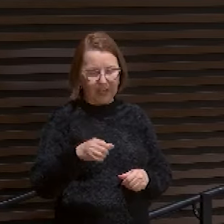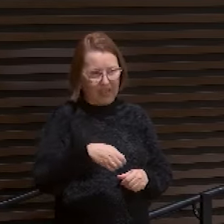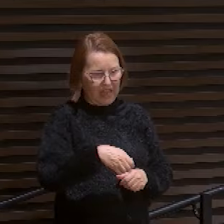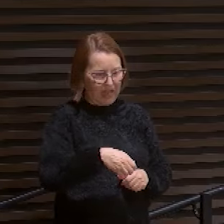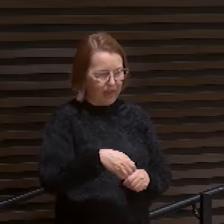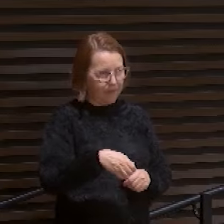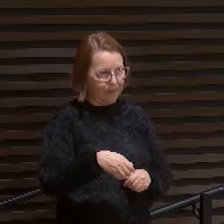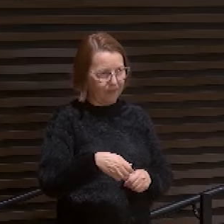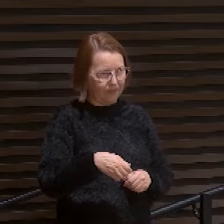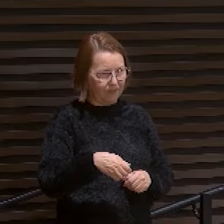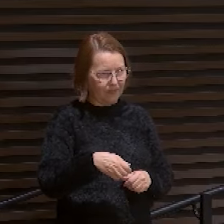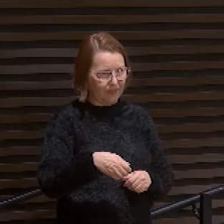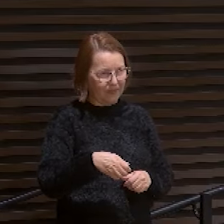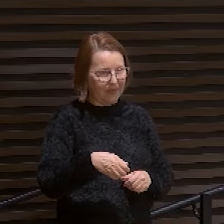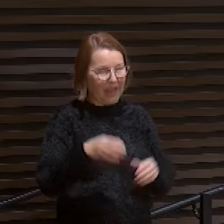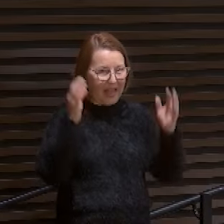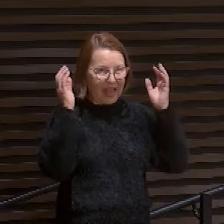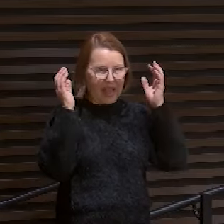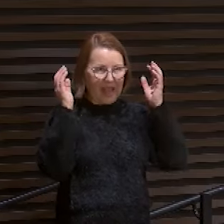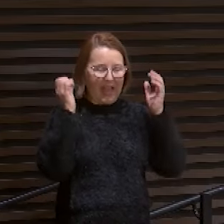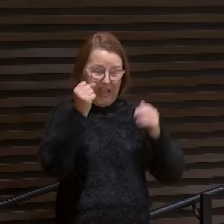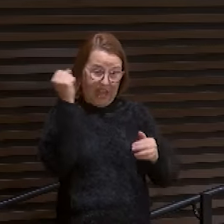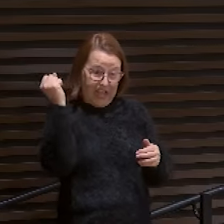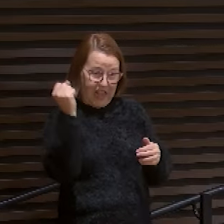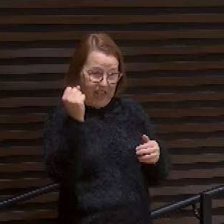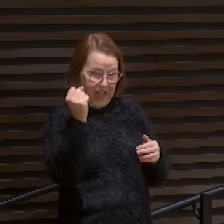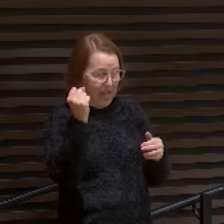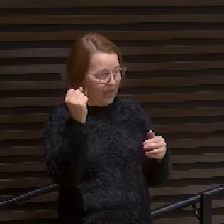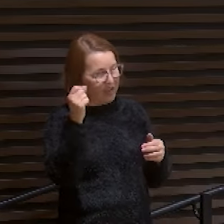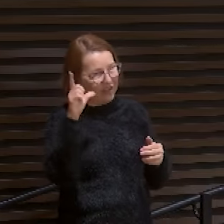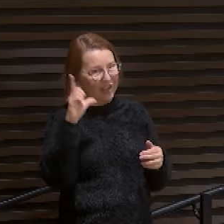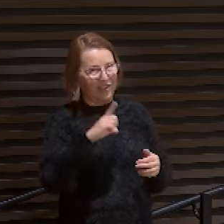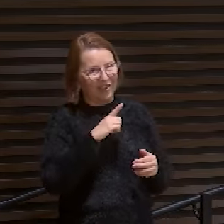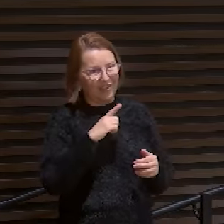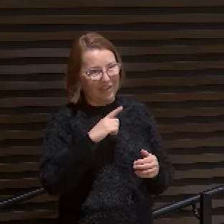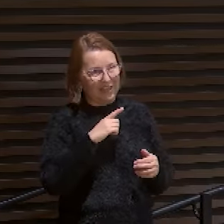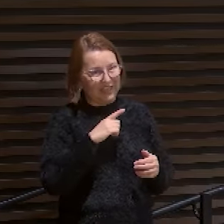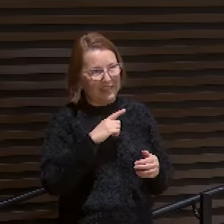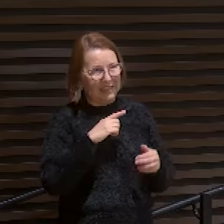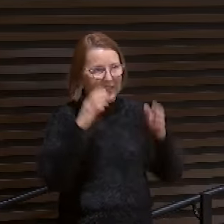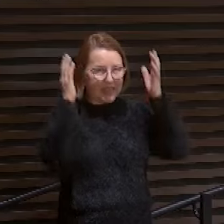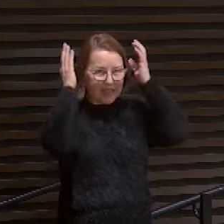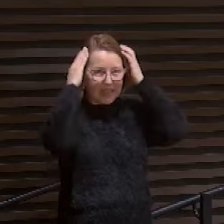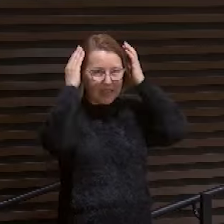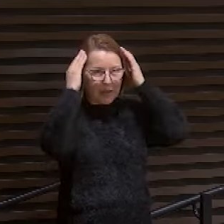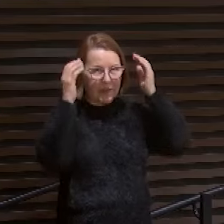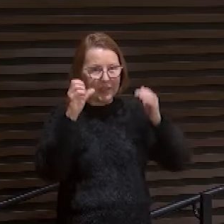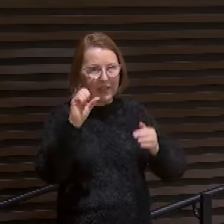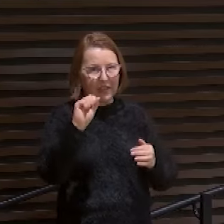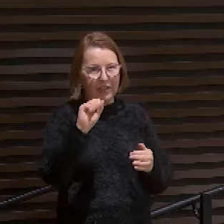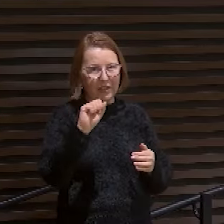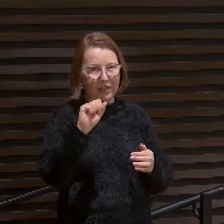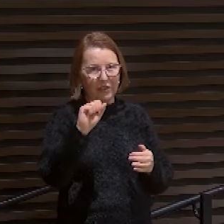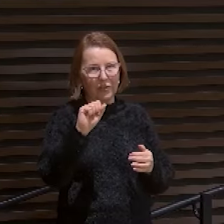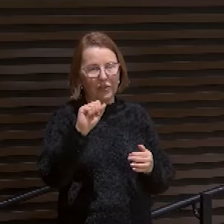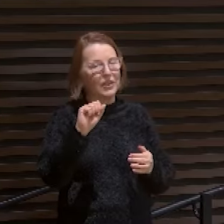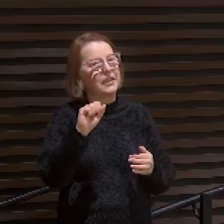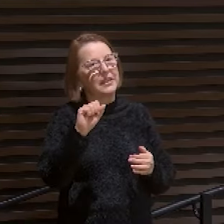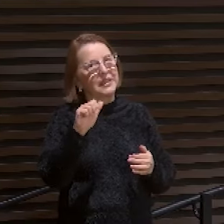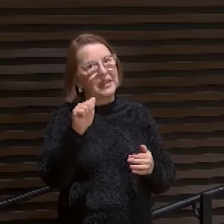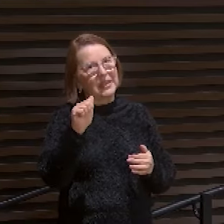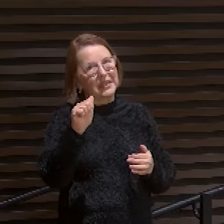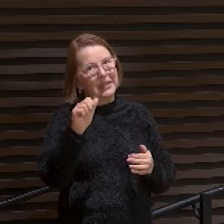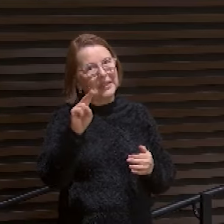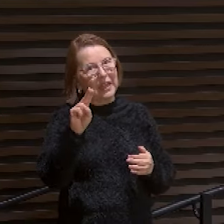da cabeça de Saul, para mostrar que ele não era um adversário de Saul e não matá-lo, porque